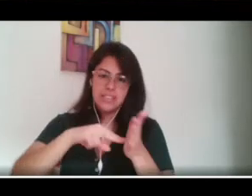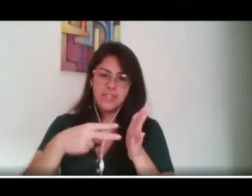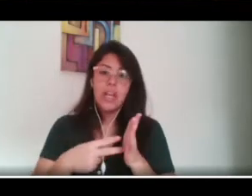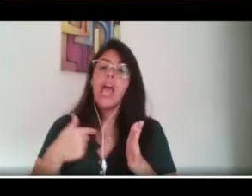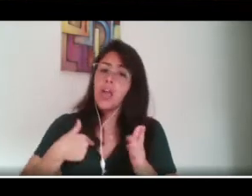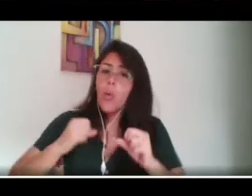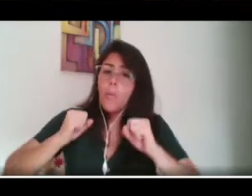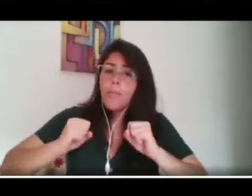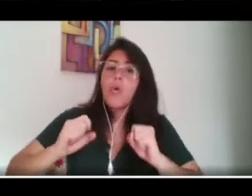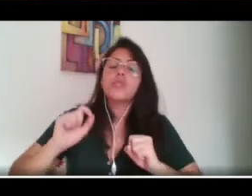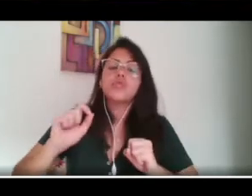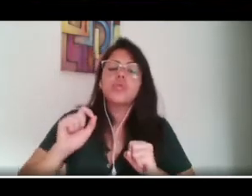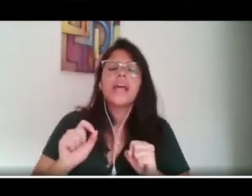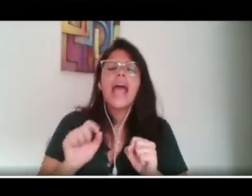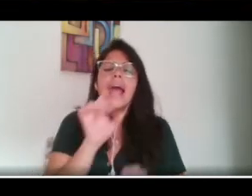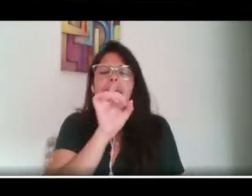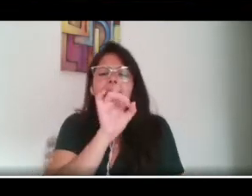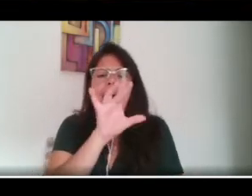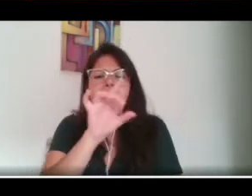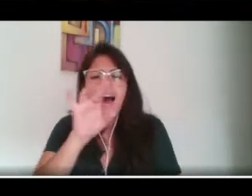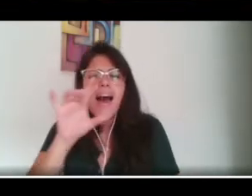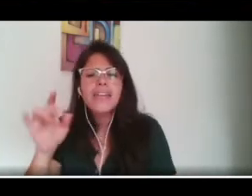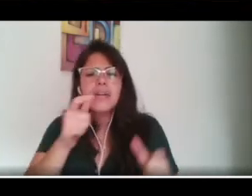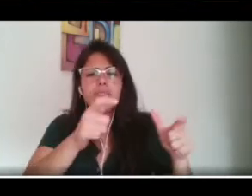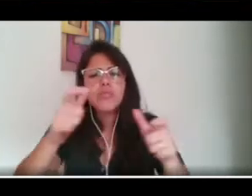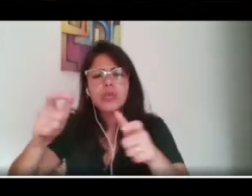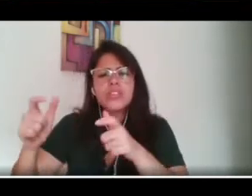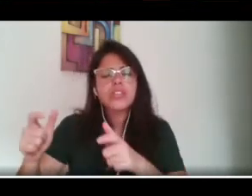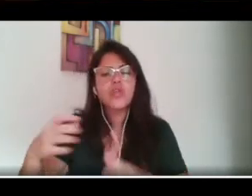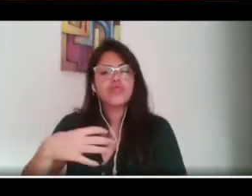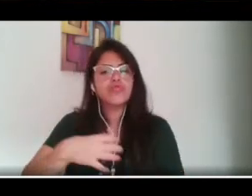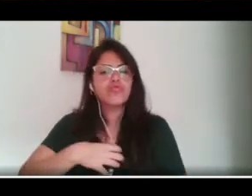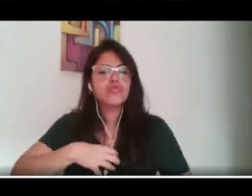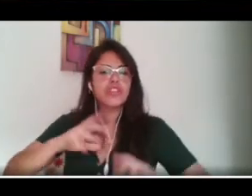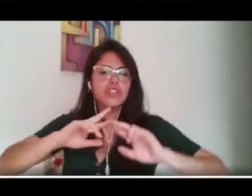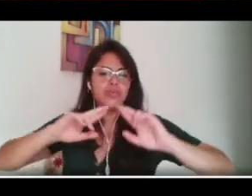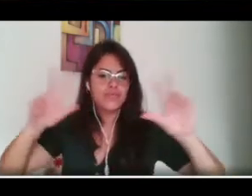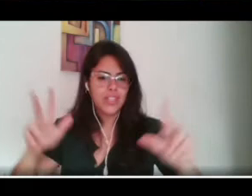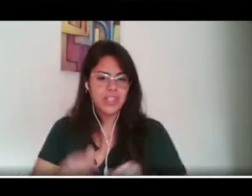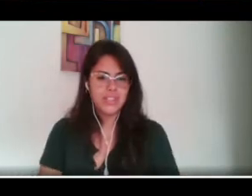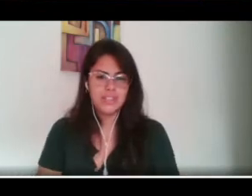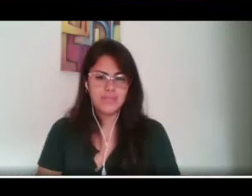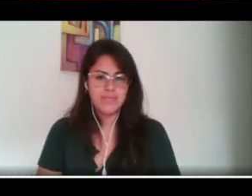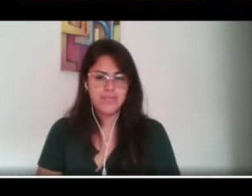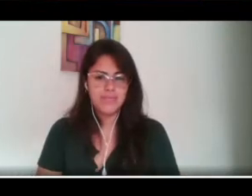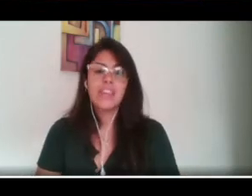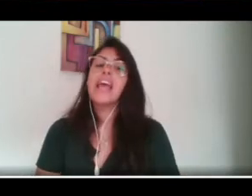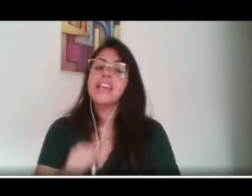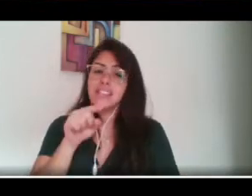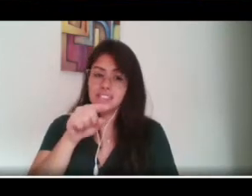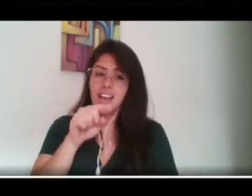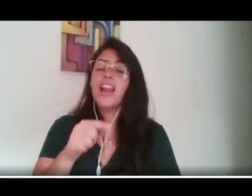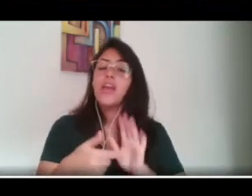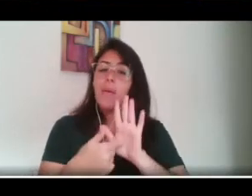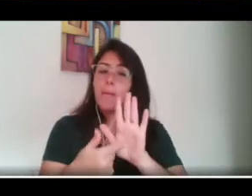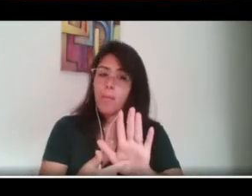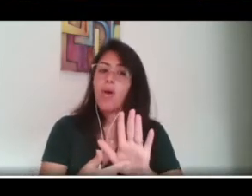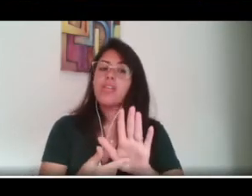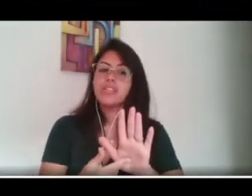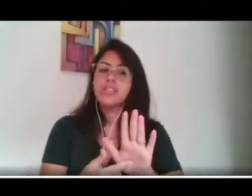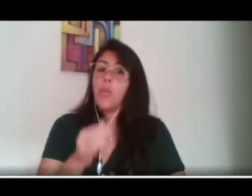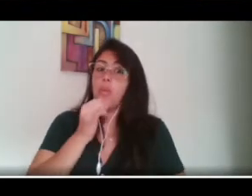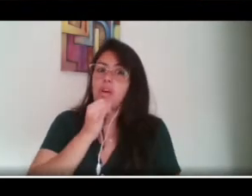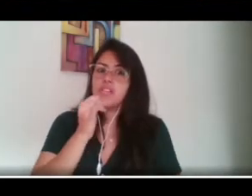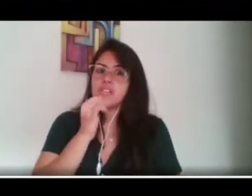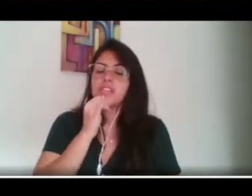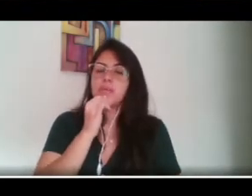de maneira independente. E um exemplo é esse, que é o movimento de projéteis, né? No movimento de